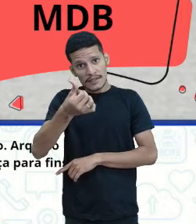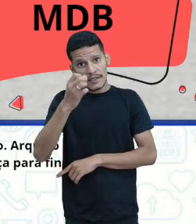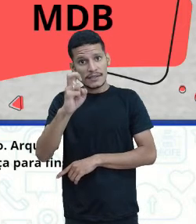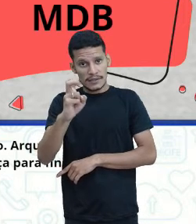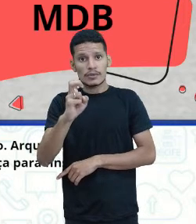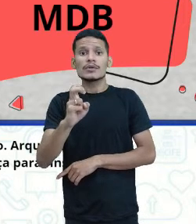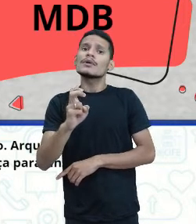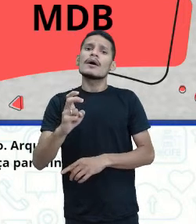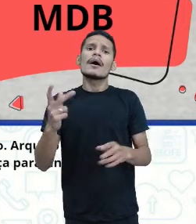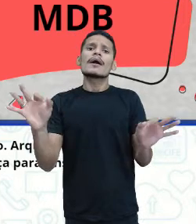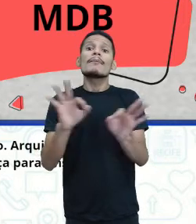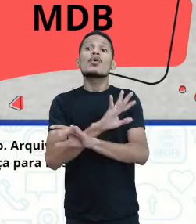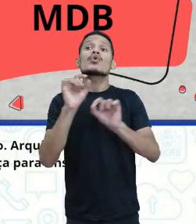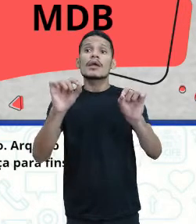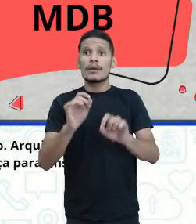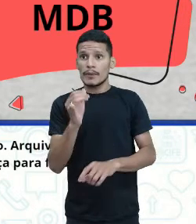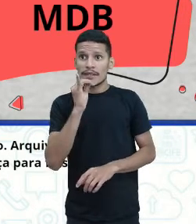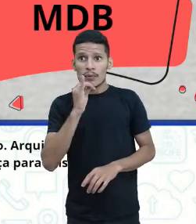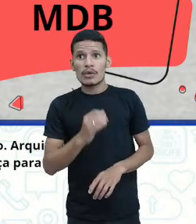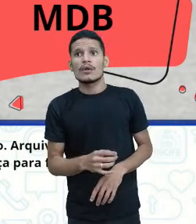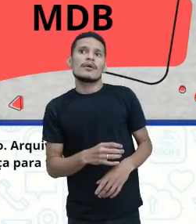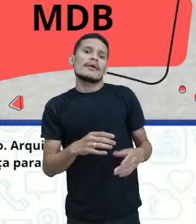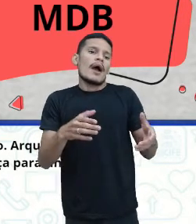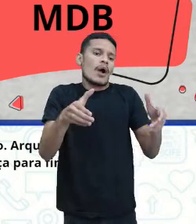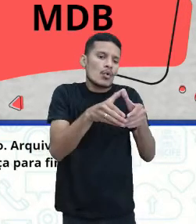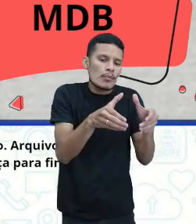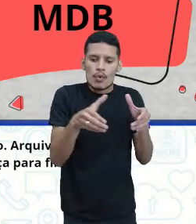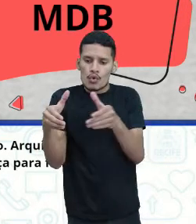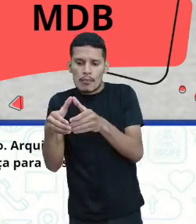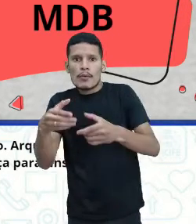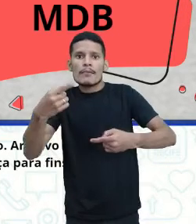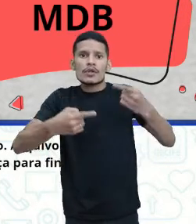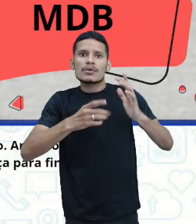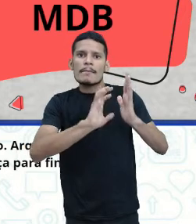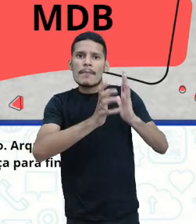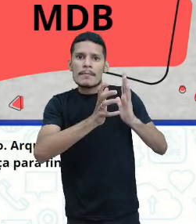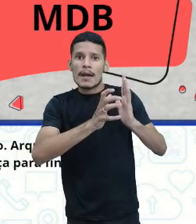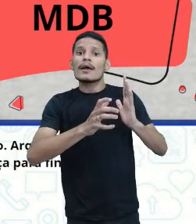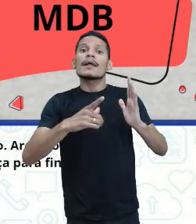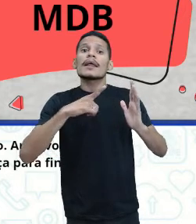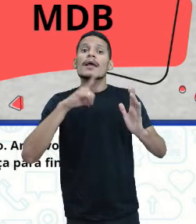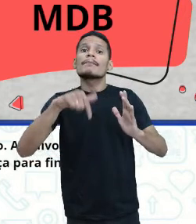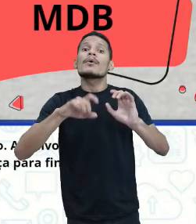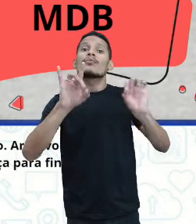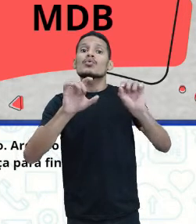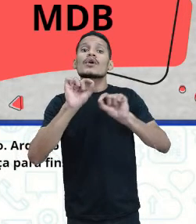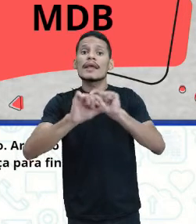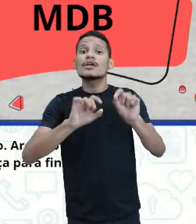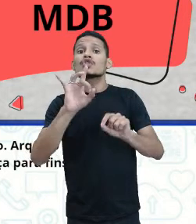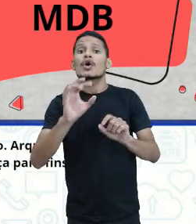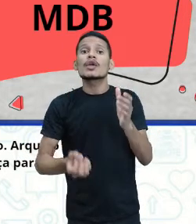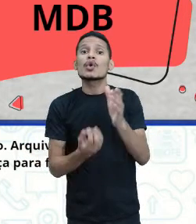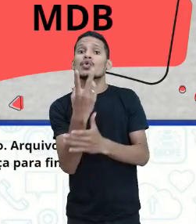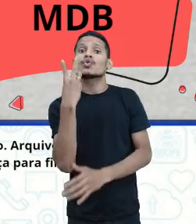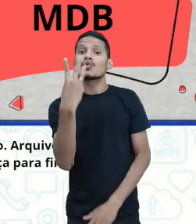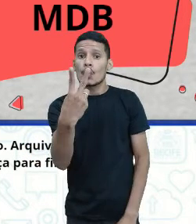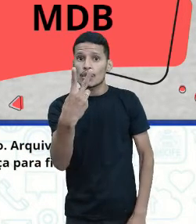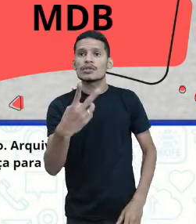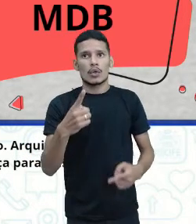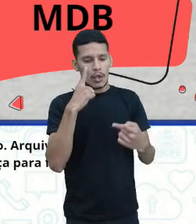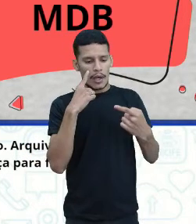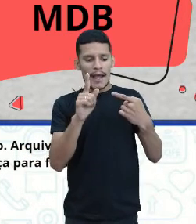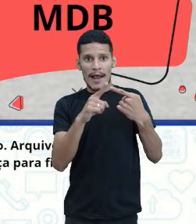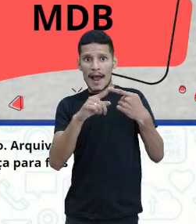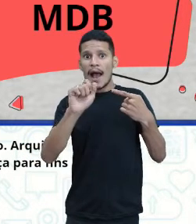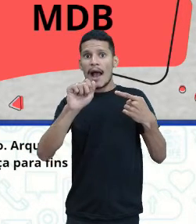Ele acabou com todos os partidos políticos que existiam até então e estabeleceu o que a gente chama de bipartidarismo, apenas 2 partidos, o Arena